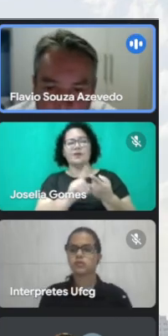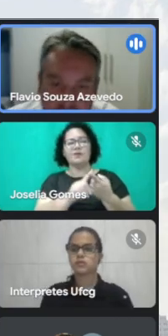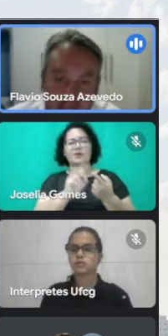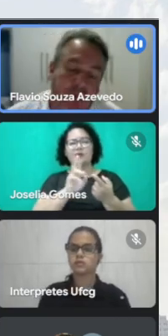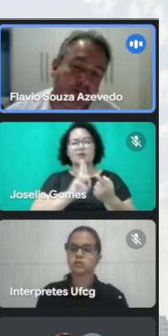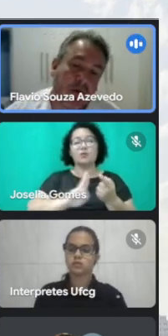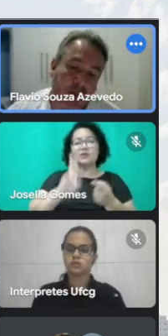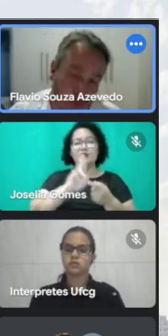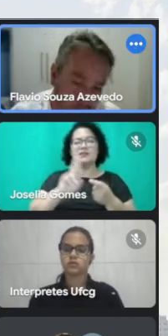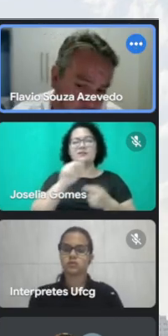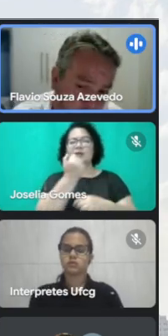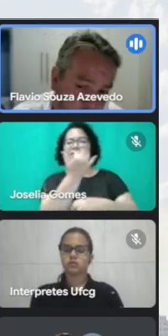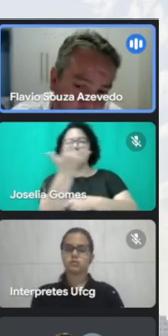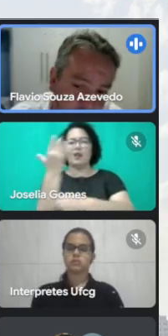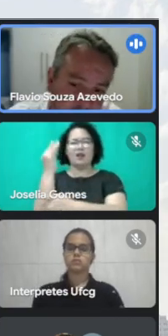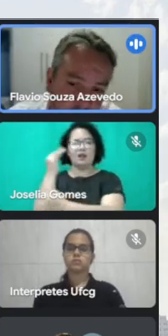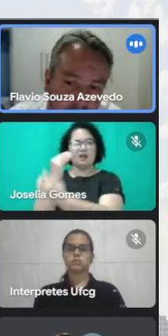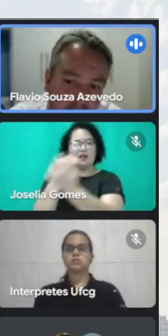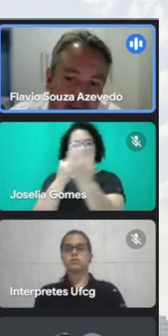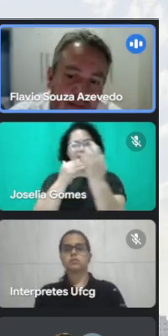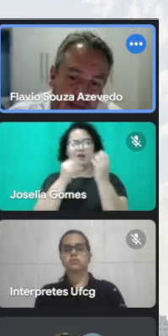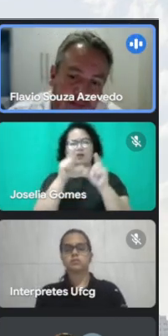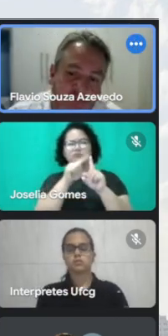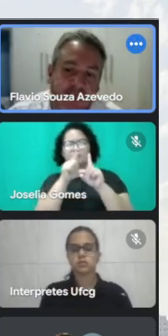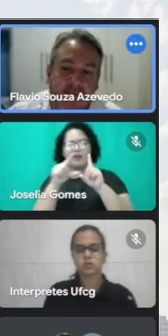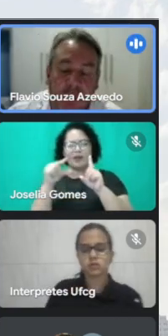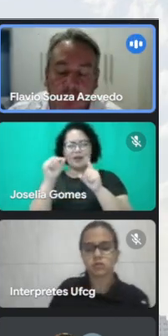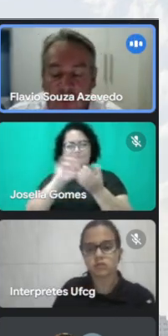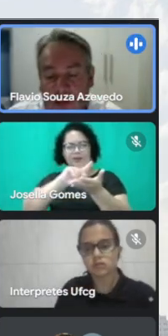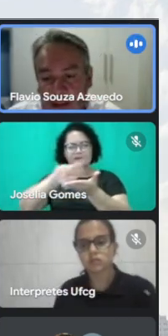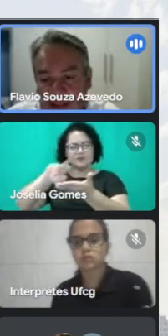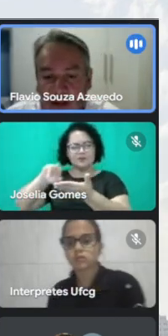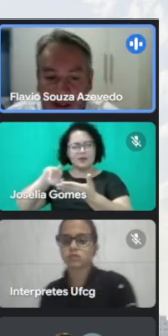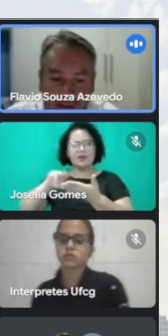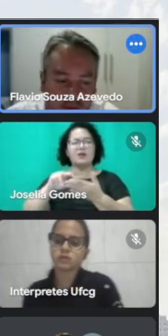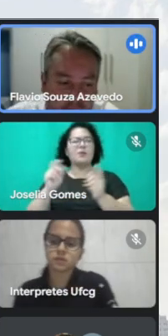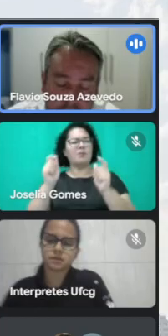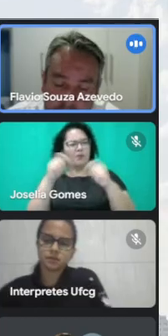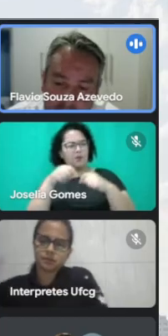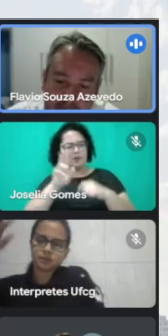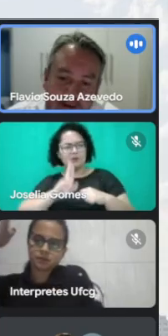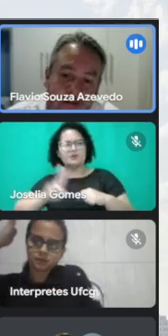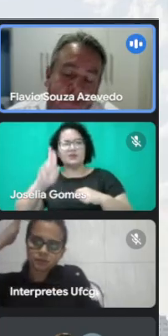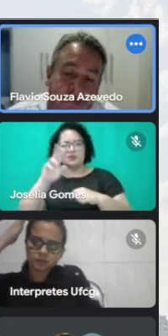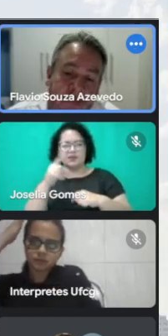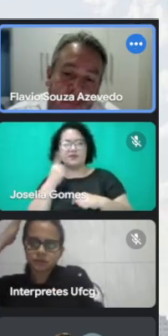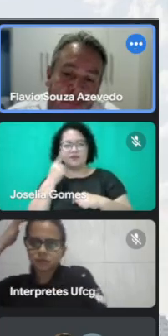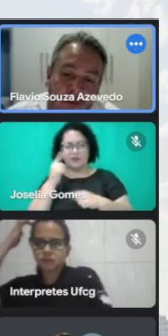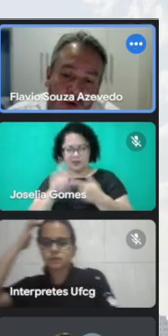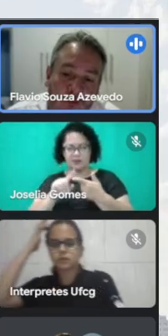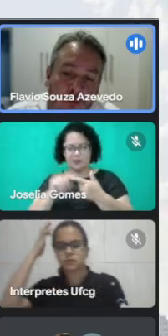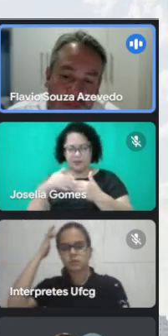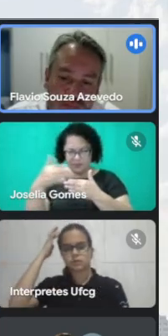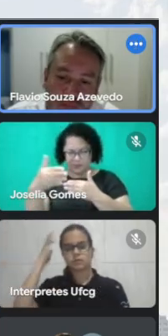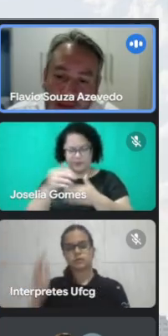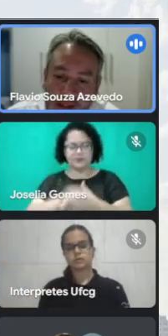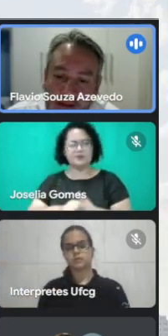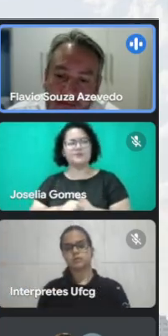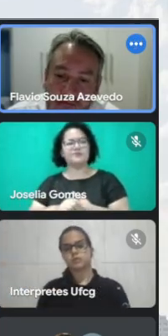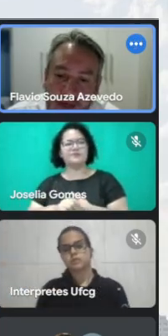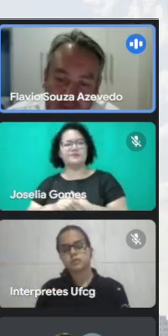né, fitorremediação utiliza o processo de plantas, você pode utilizar, a gente vai ver também mais na frente,